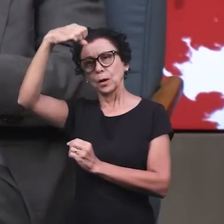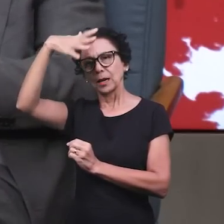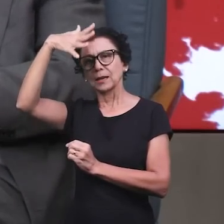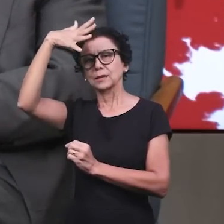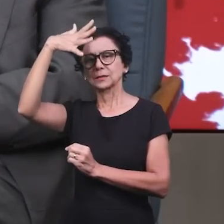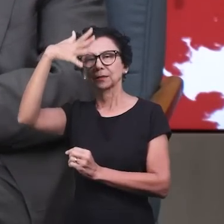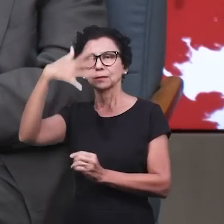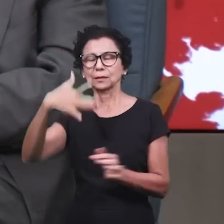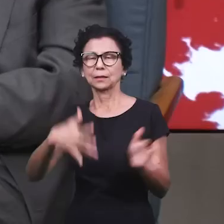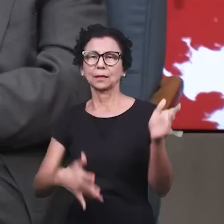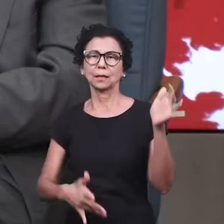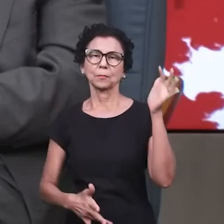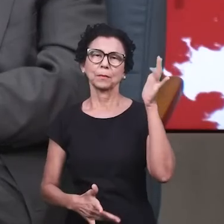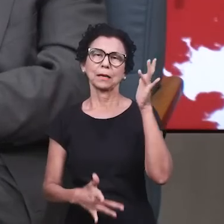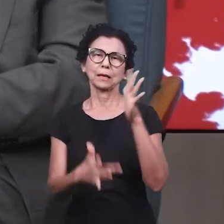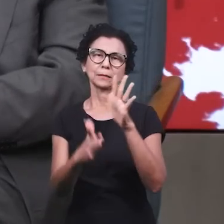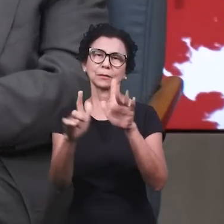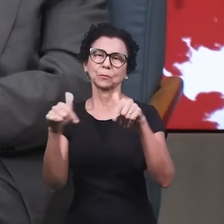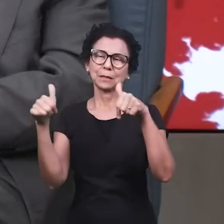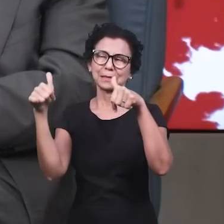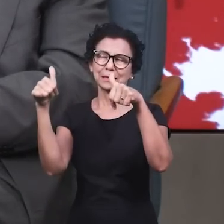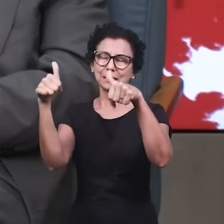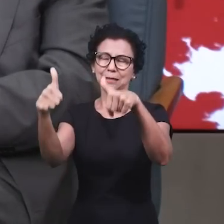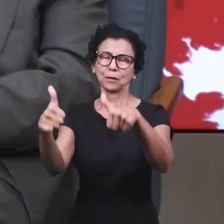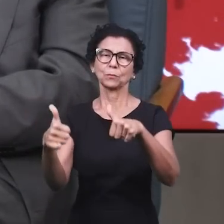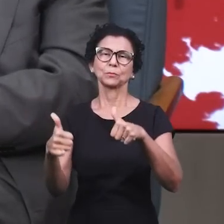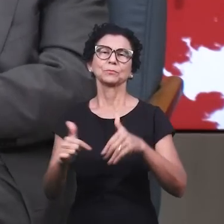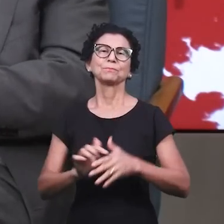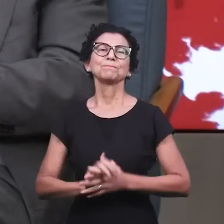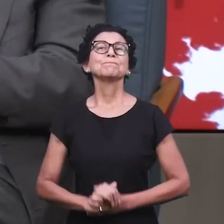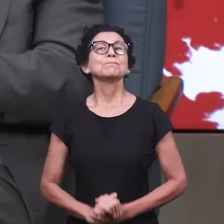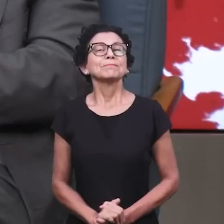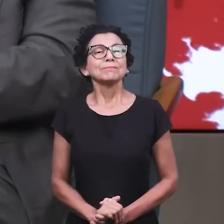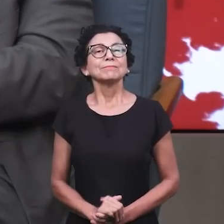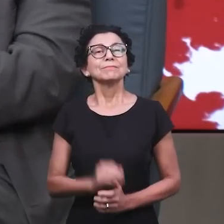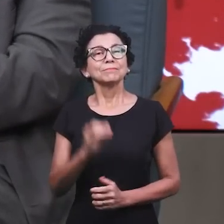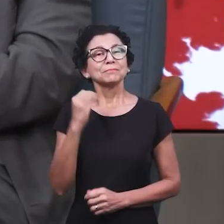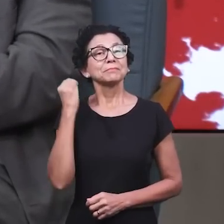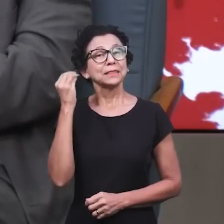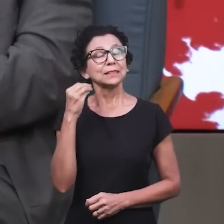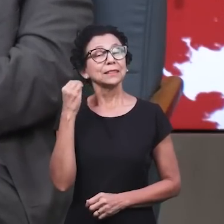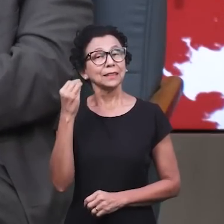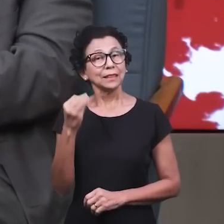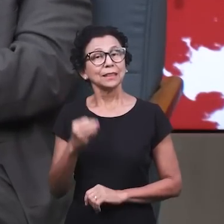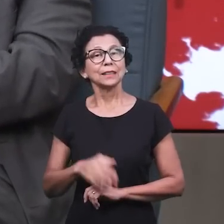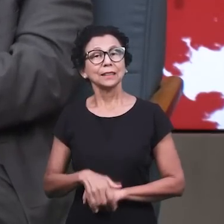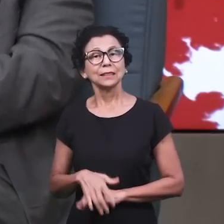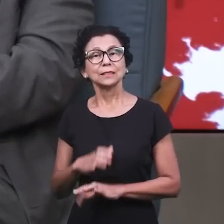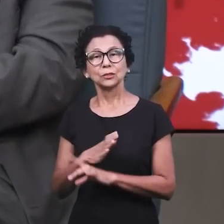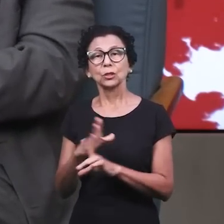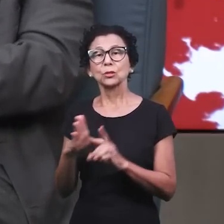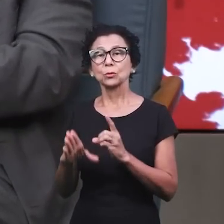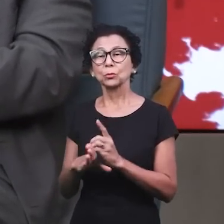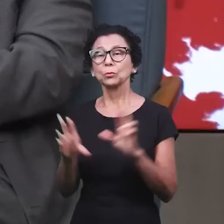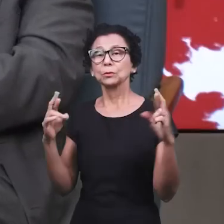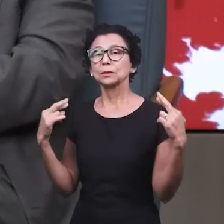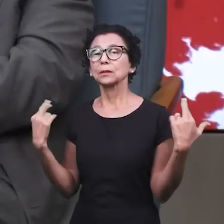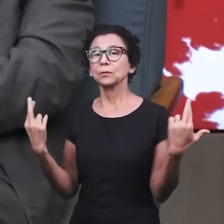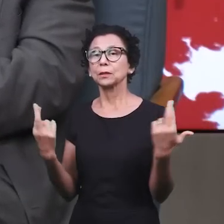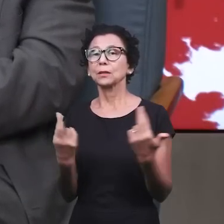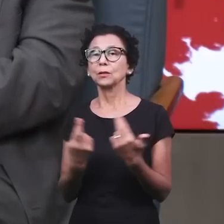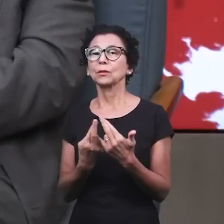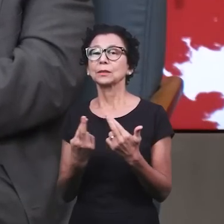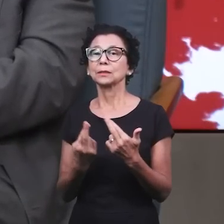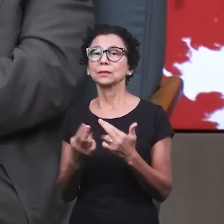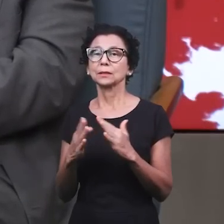do Senhor é derramada. Essa é a nossa experiência nos nossos cultos, nas nossas